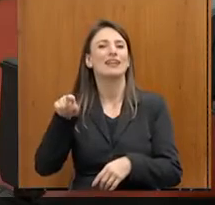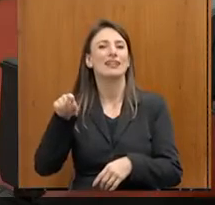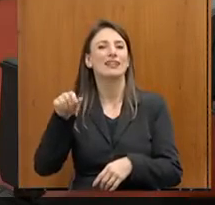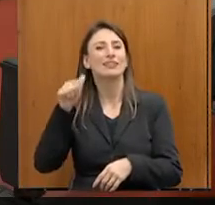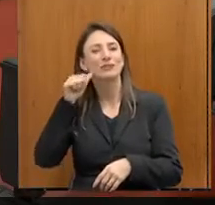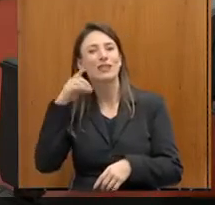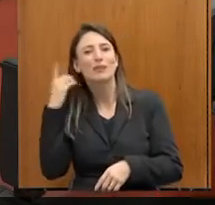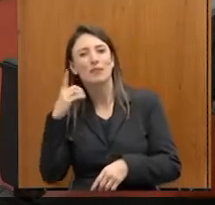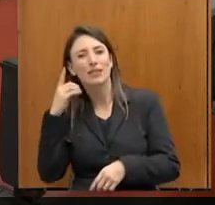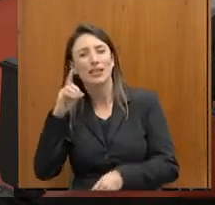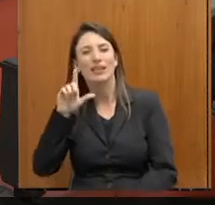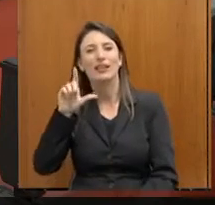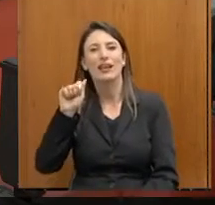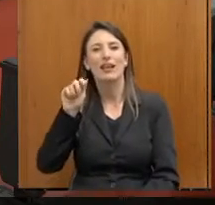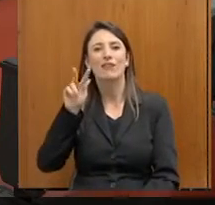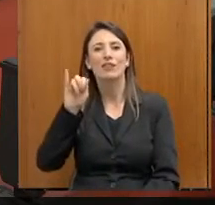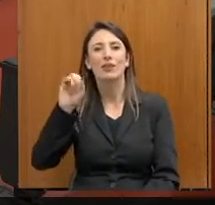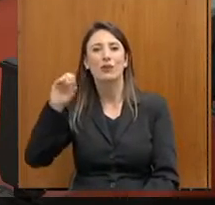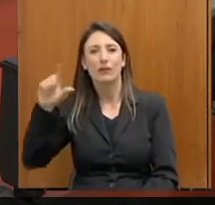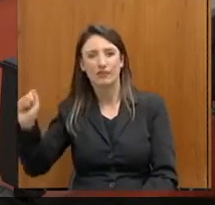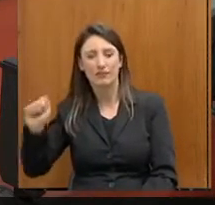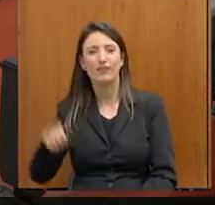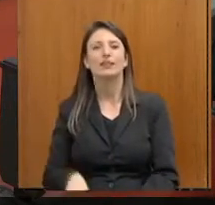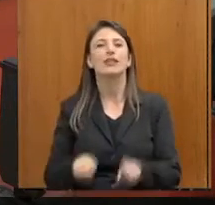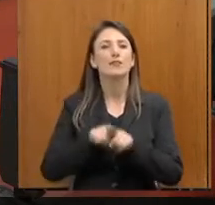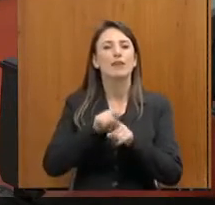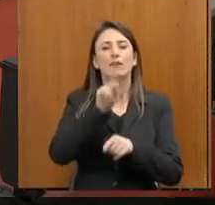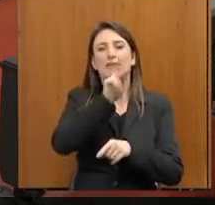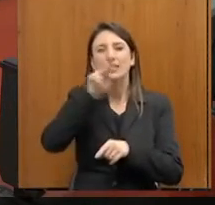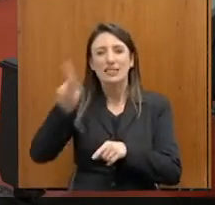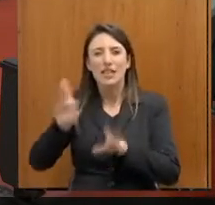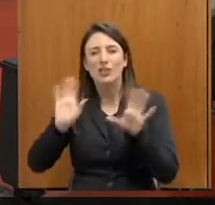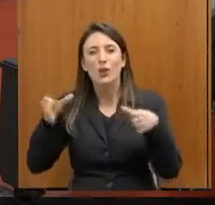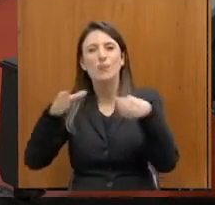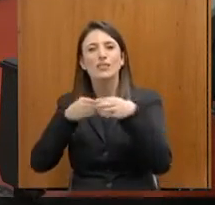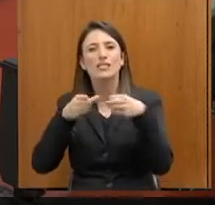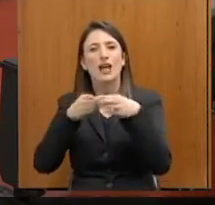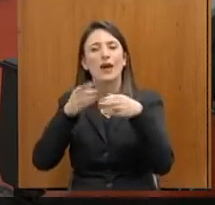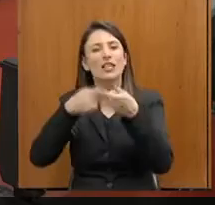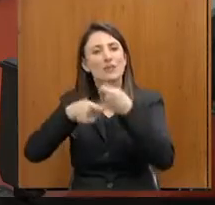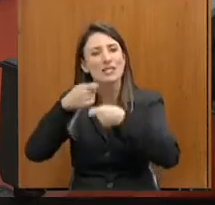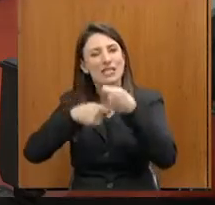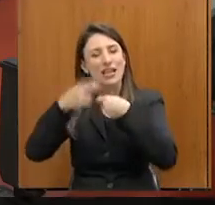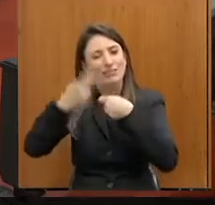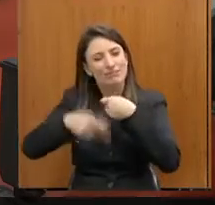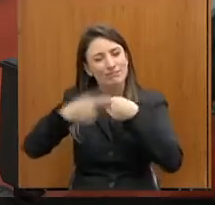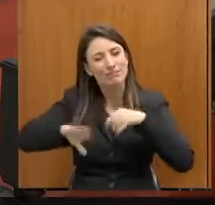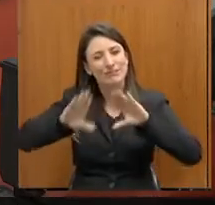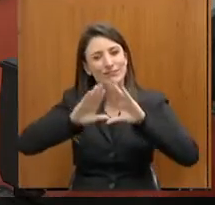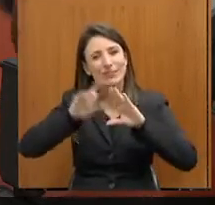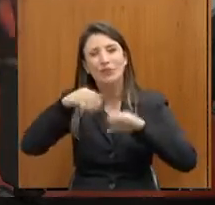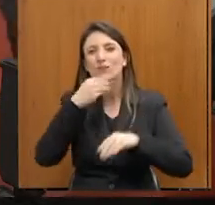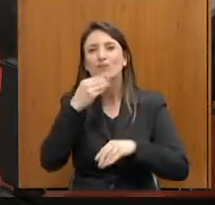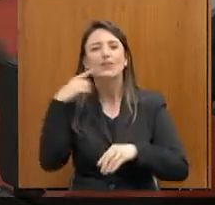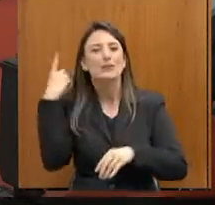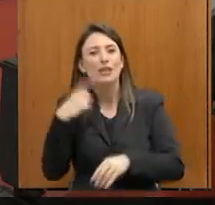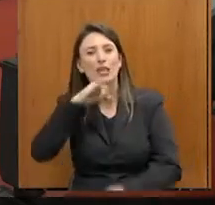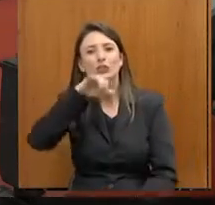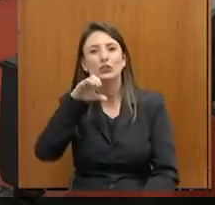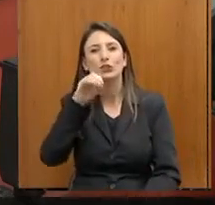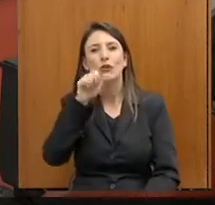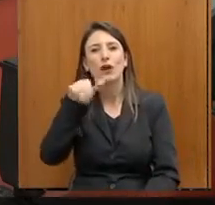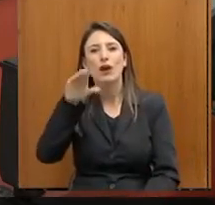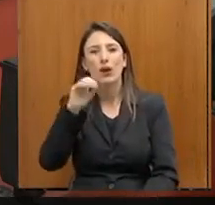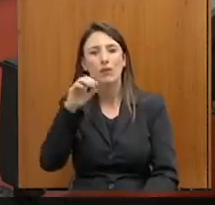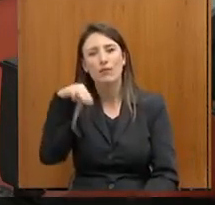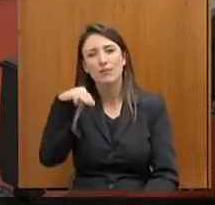destacar também o nosso presidente da Comissão de administração desta casa Deputado João Magalhães